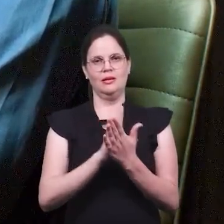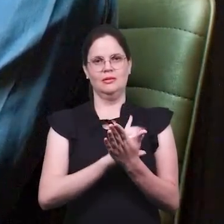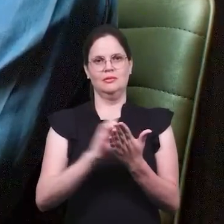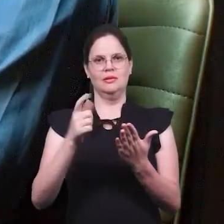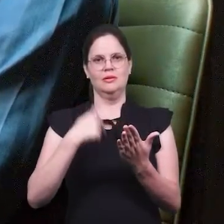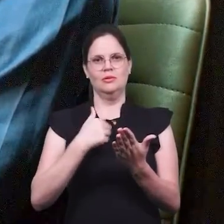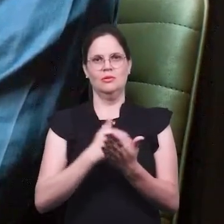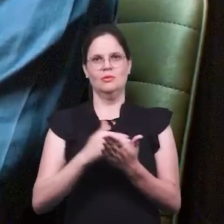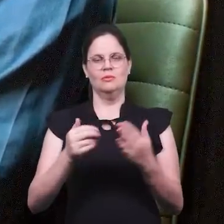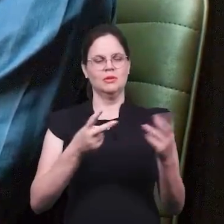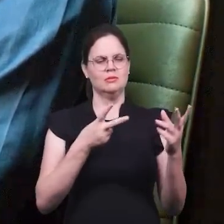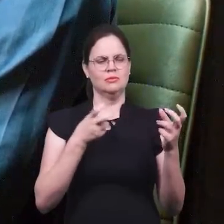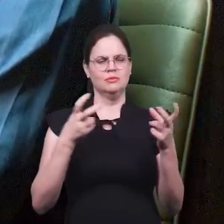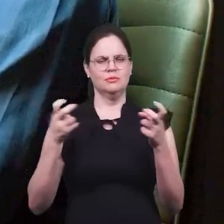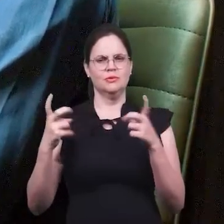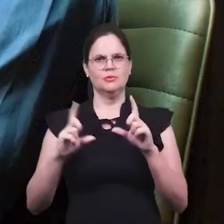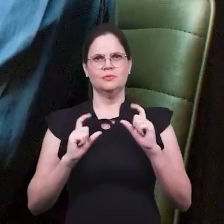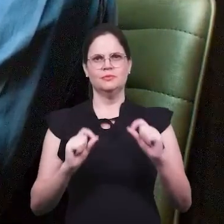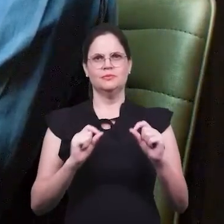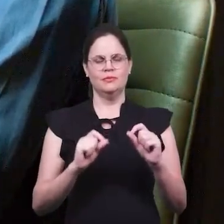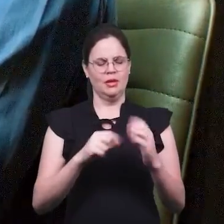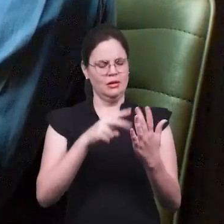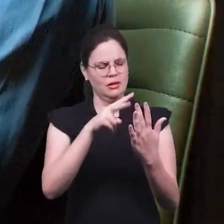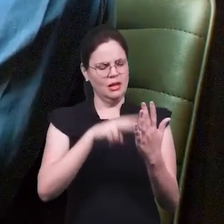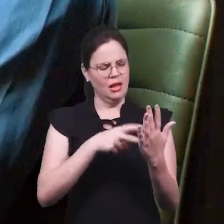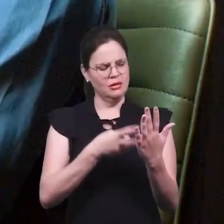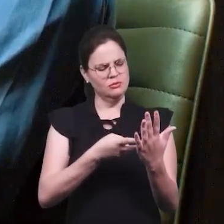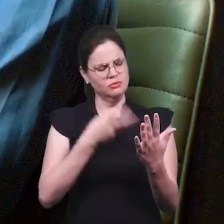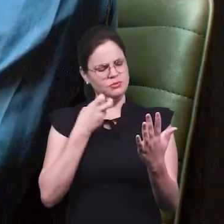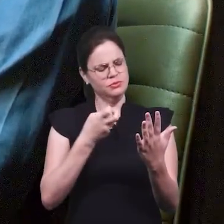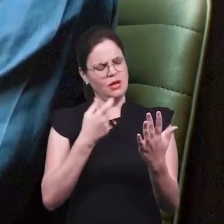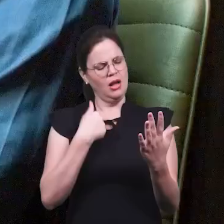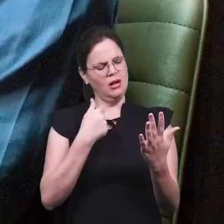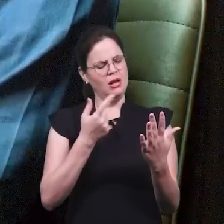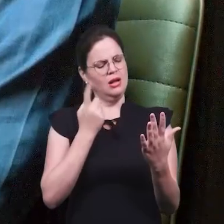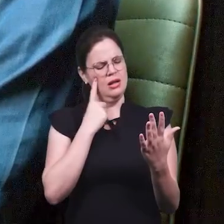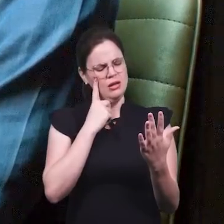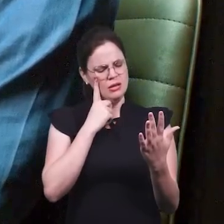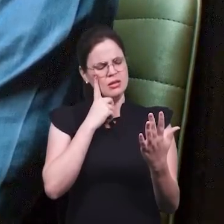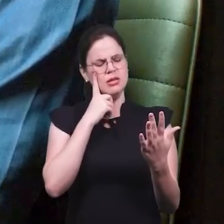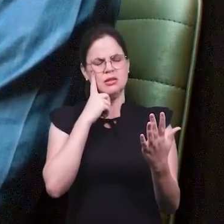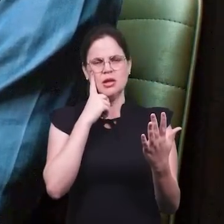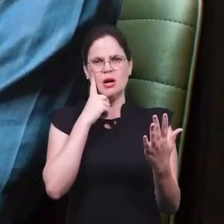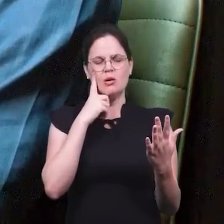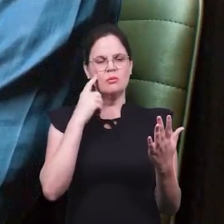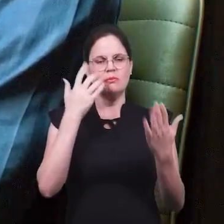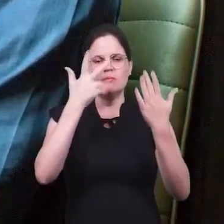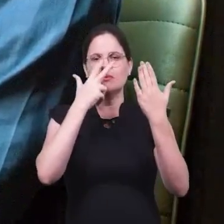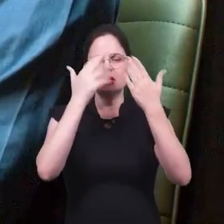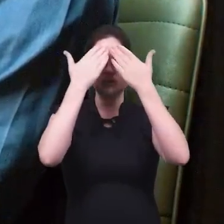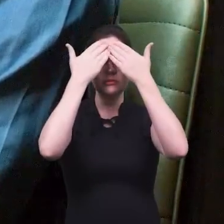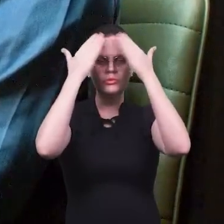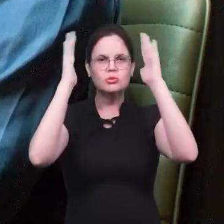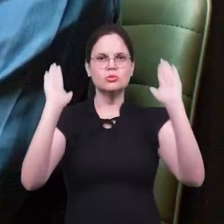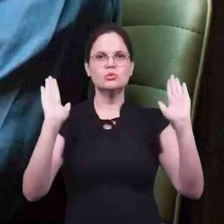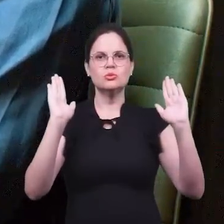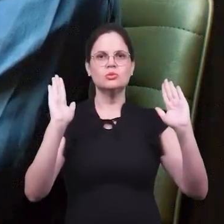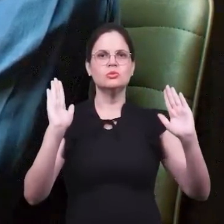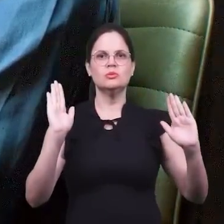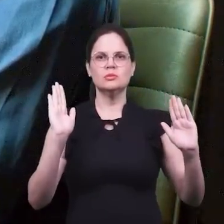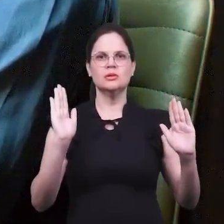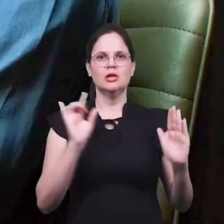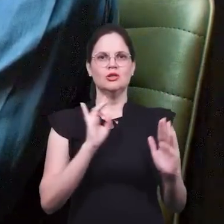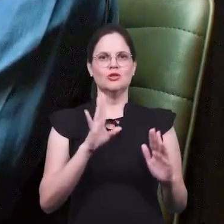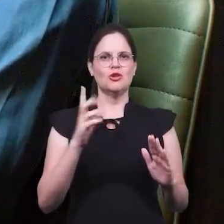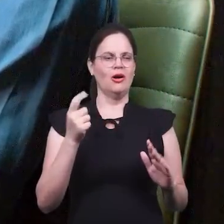me atentar pelas coisas que estava escrito na Bíblia, quando eu comecei a realmente viver o que estava escrito. Não apenas